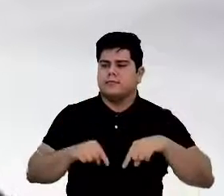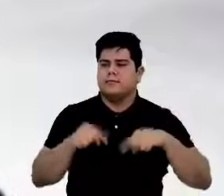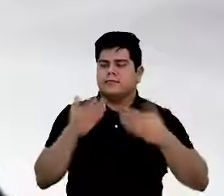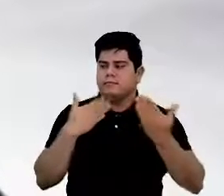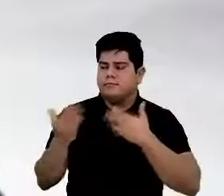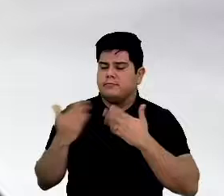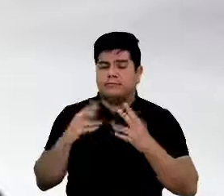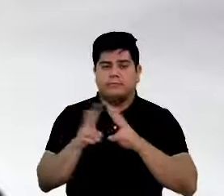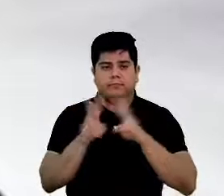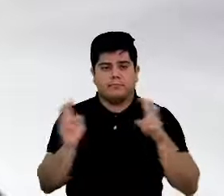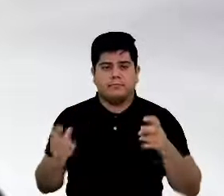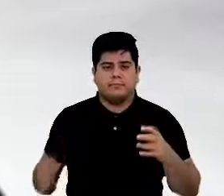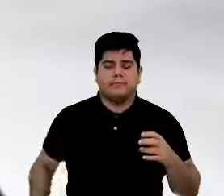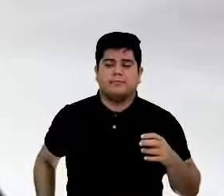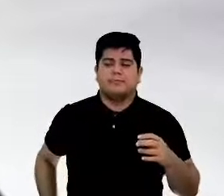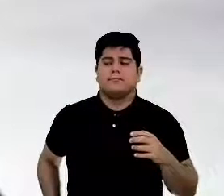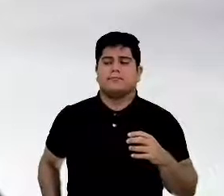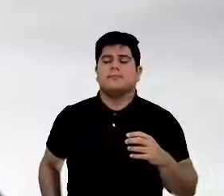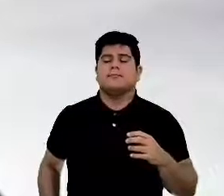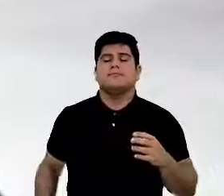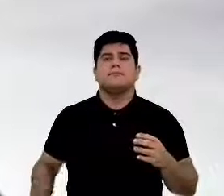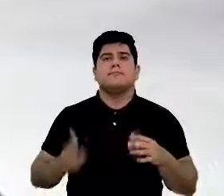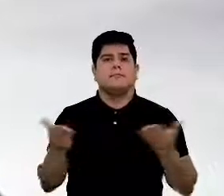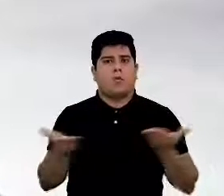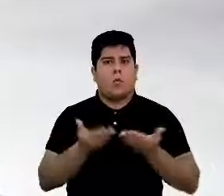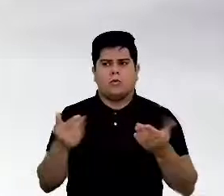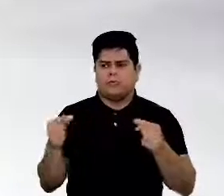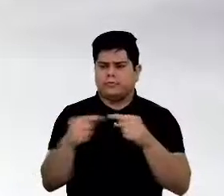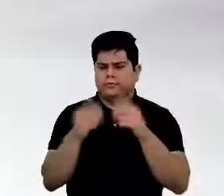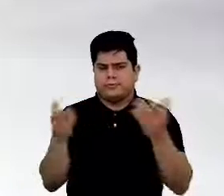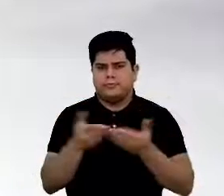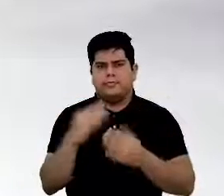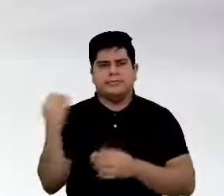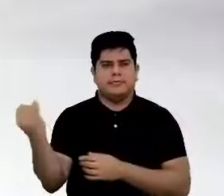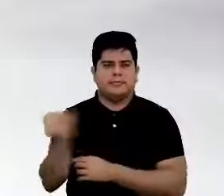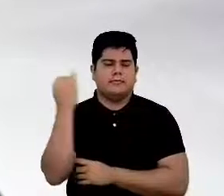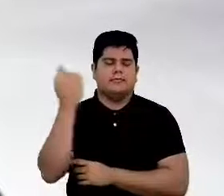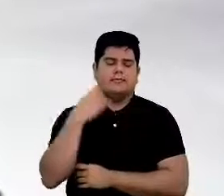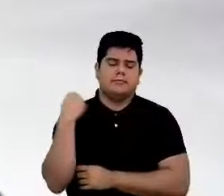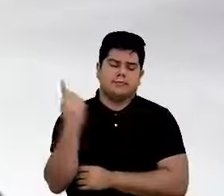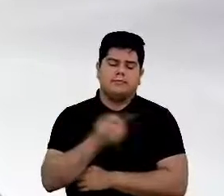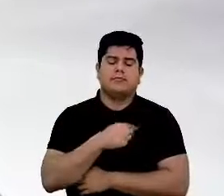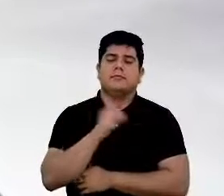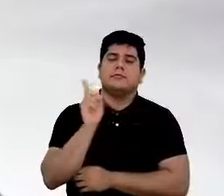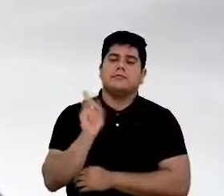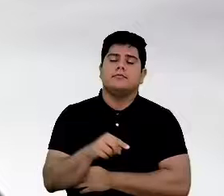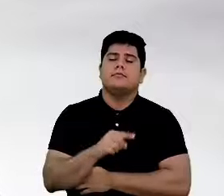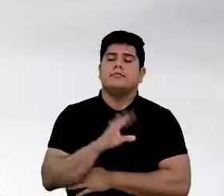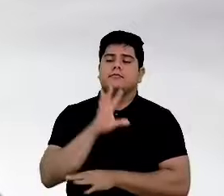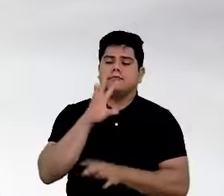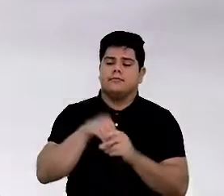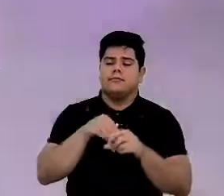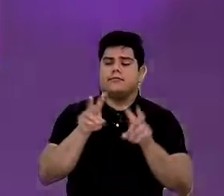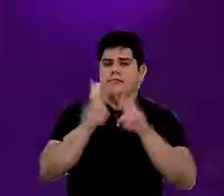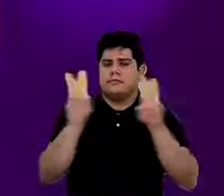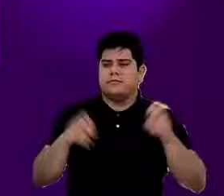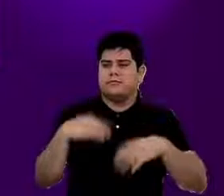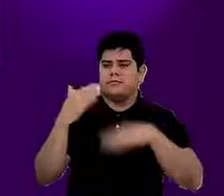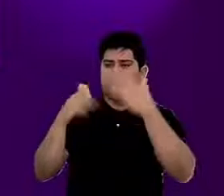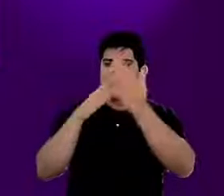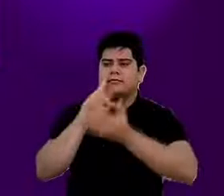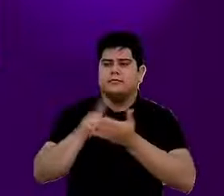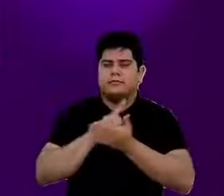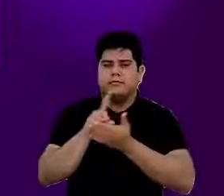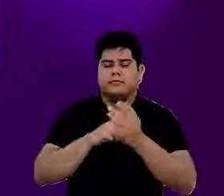falando de um assunto que é um assunto super atual e importante para todos nós, que é dentro desse tema de evolução digital